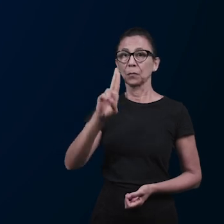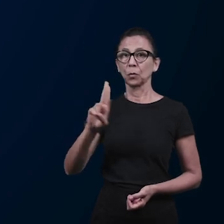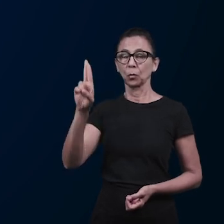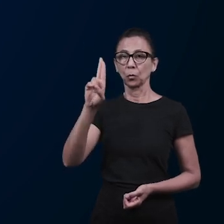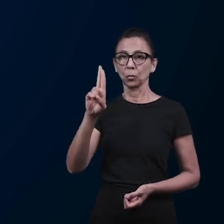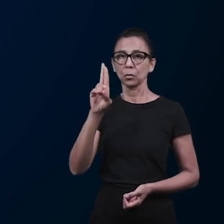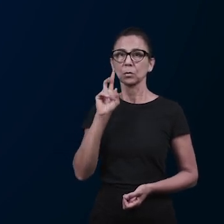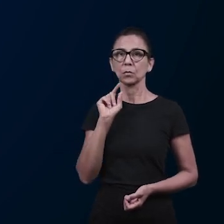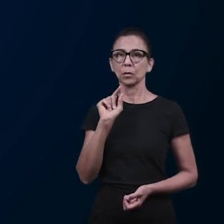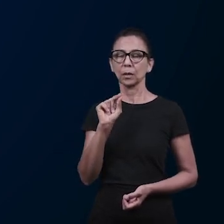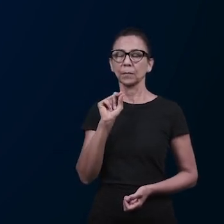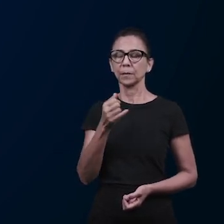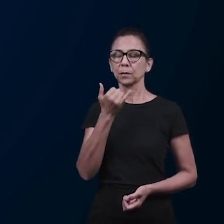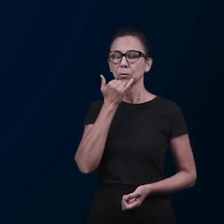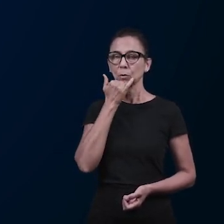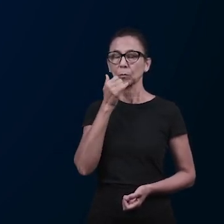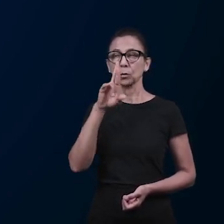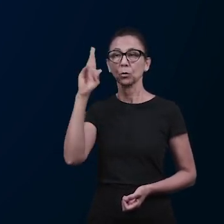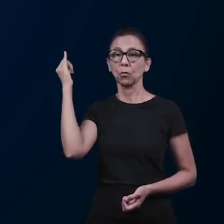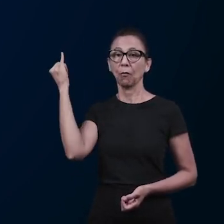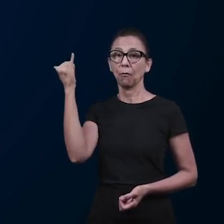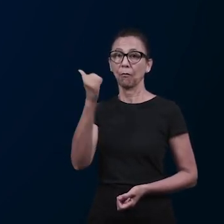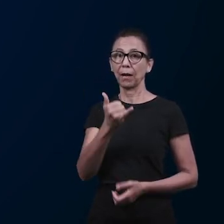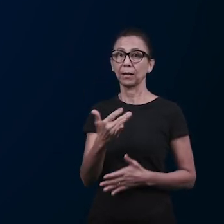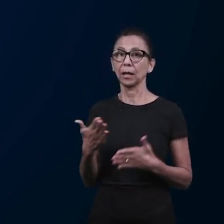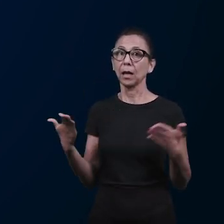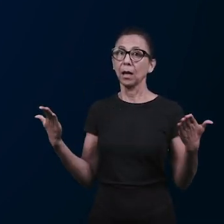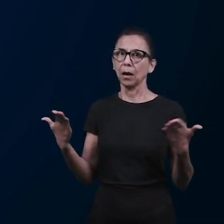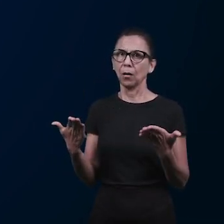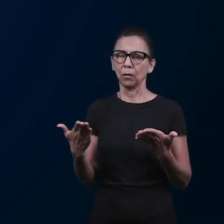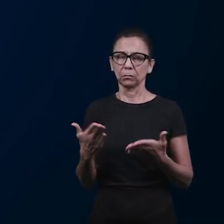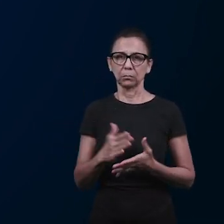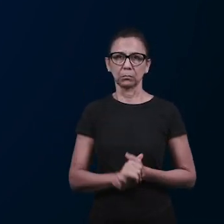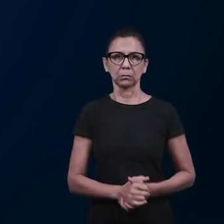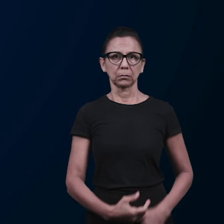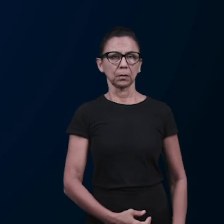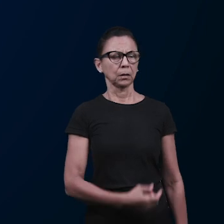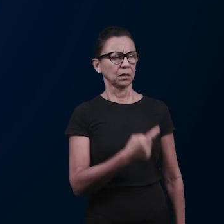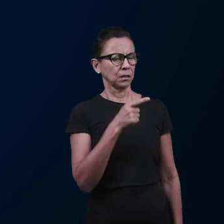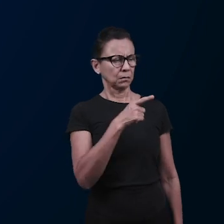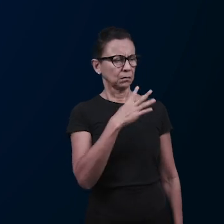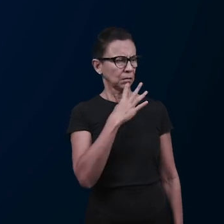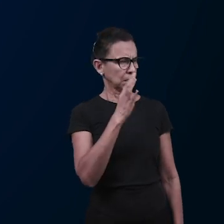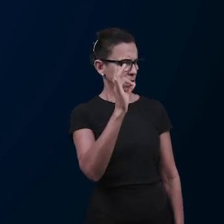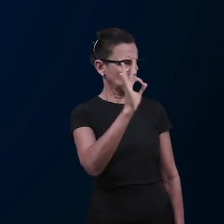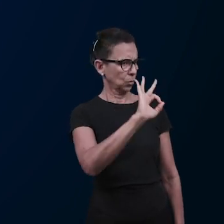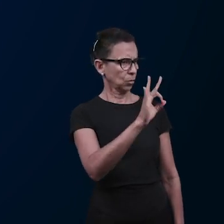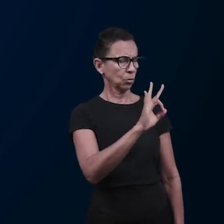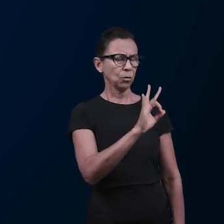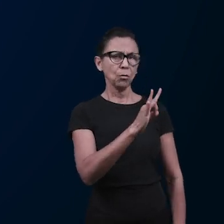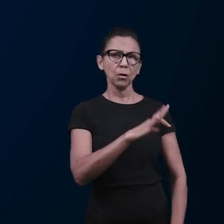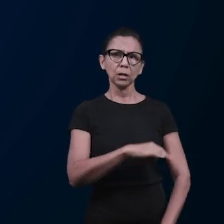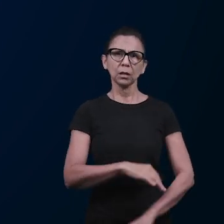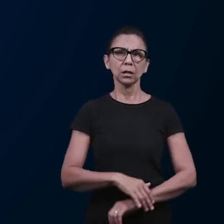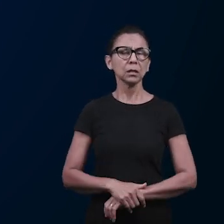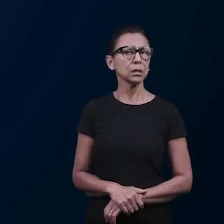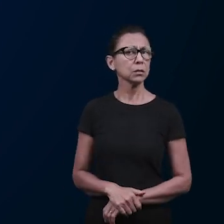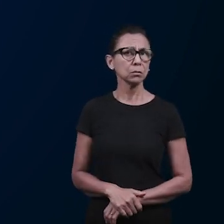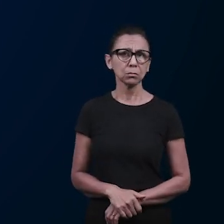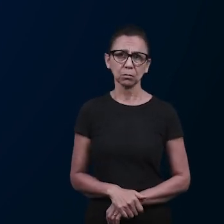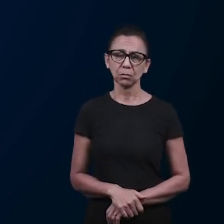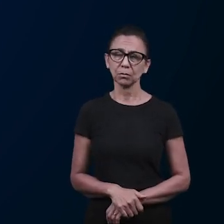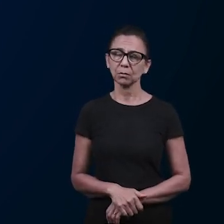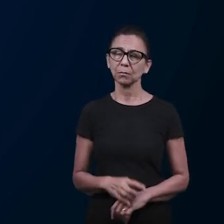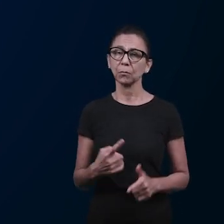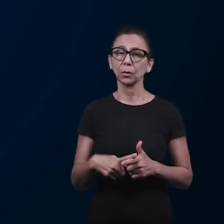no presente, não vos conheço, nos fazendo entender a importância de viver a salvação todos